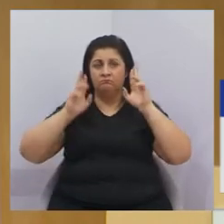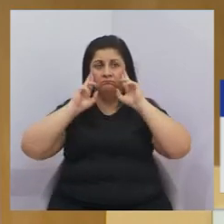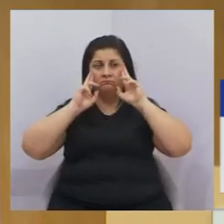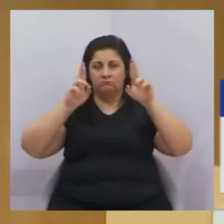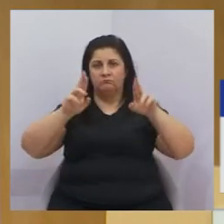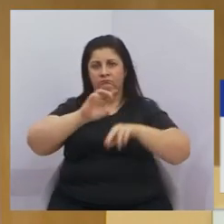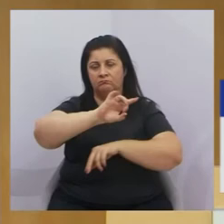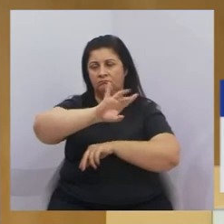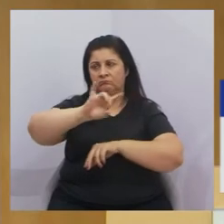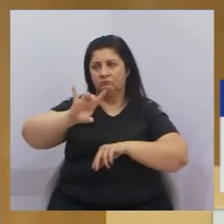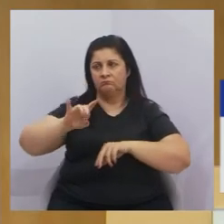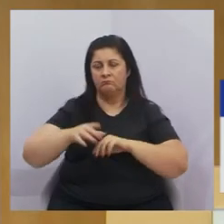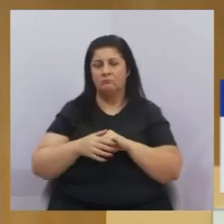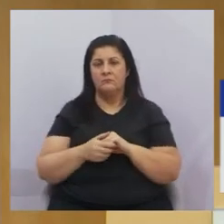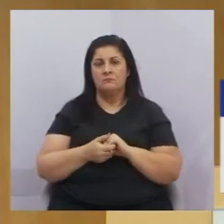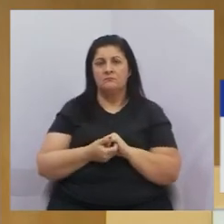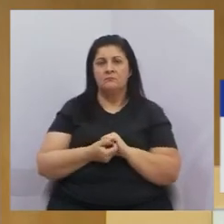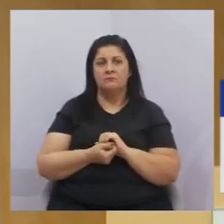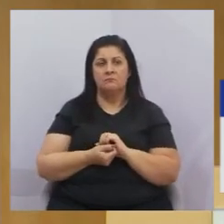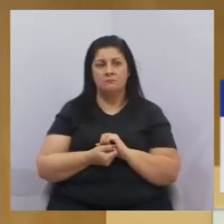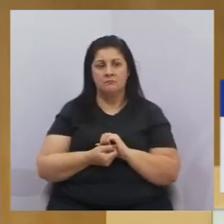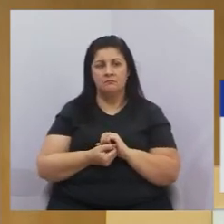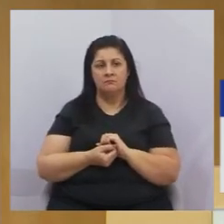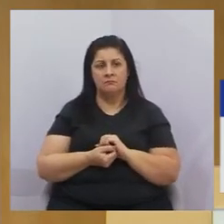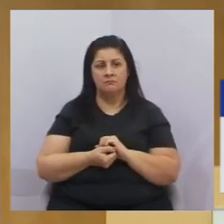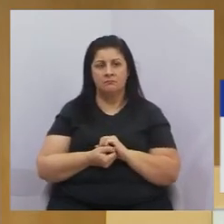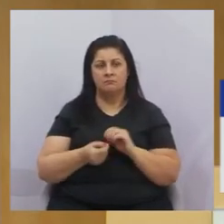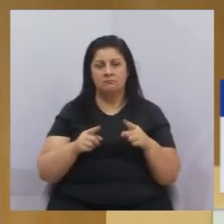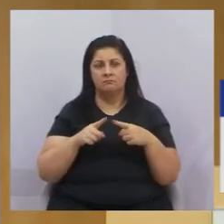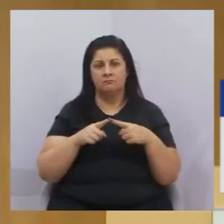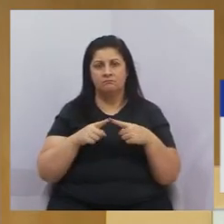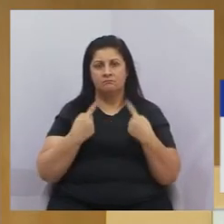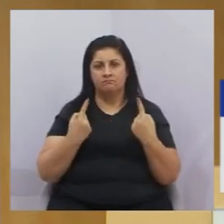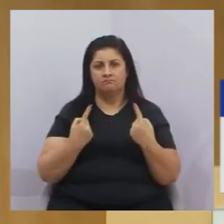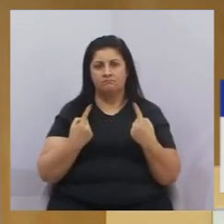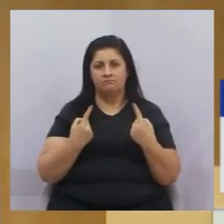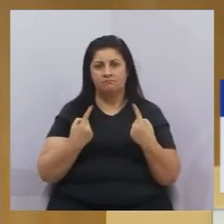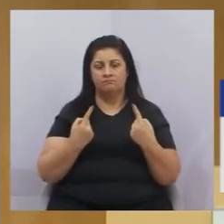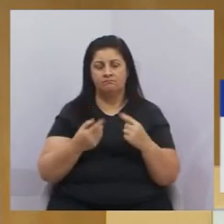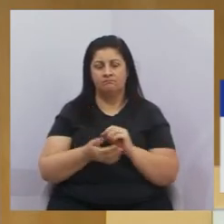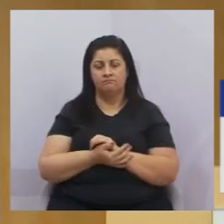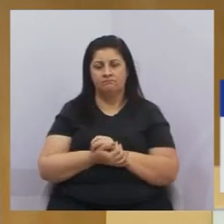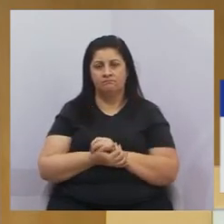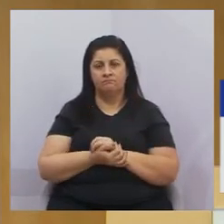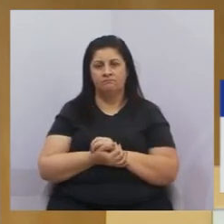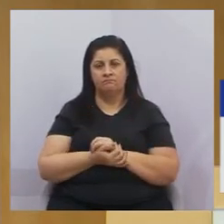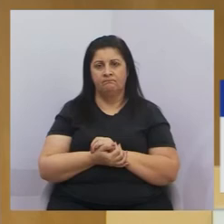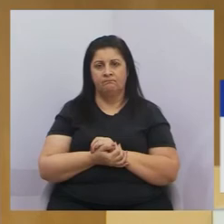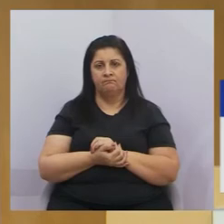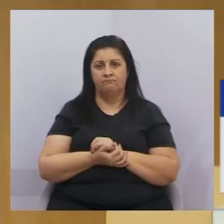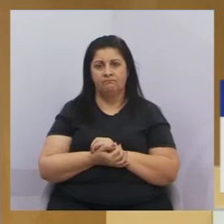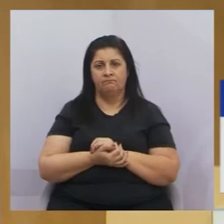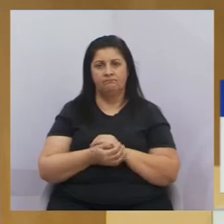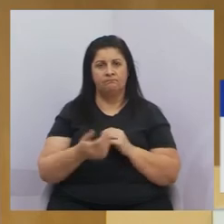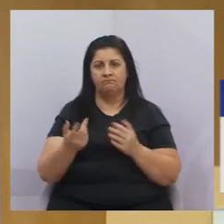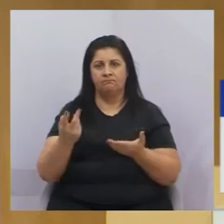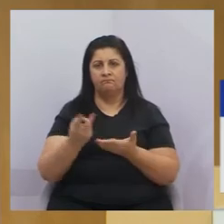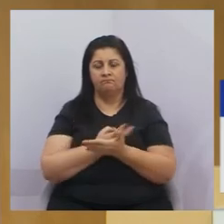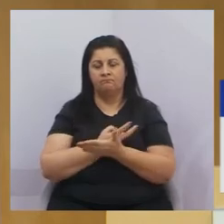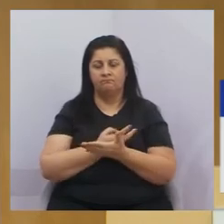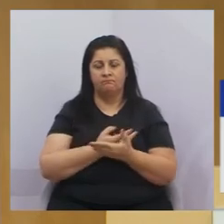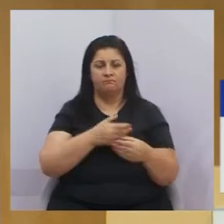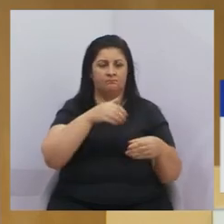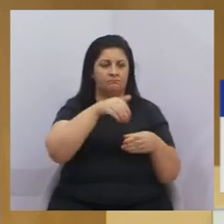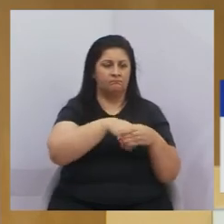né, cada companheiro de bancada aqui que tem seu posicionamento, mas eu acho que é uma política equivocada, né? Votar